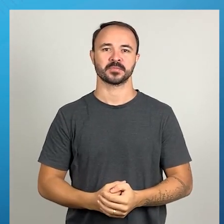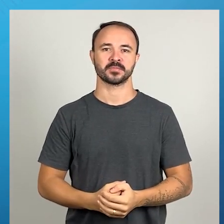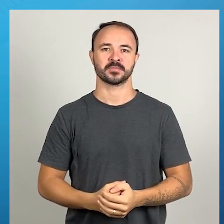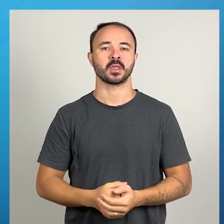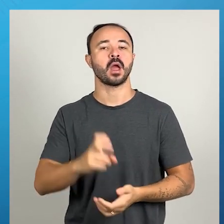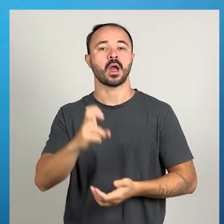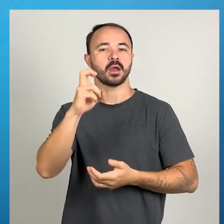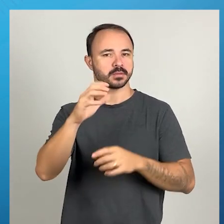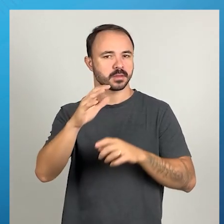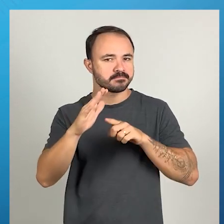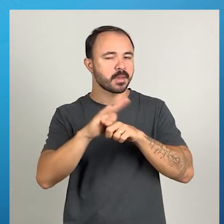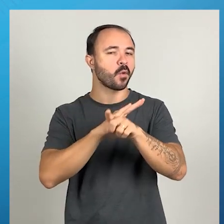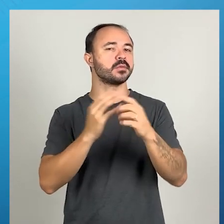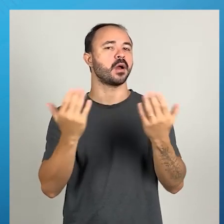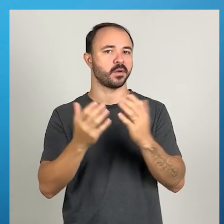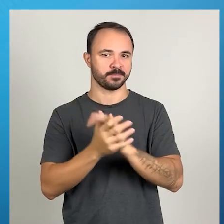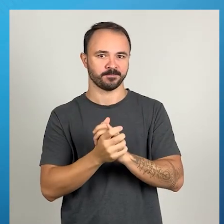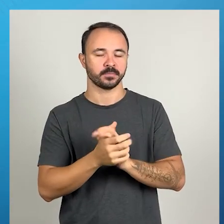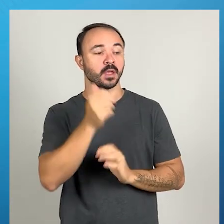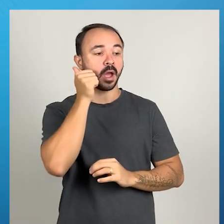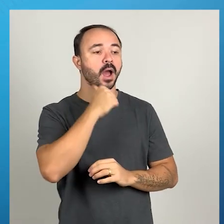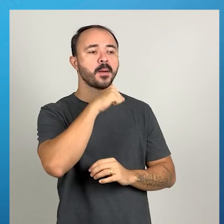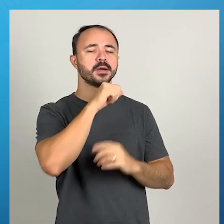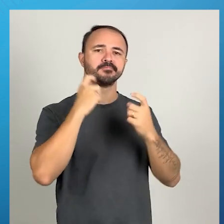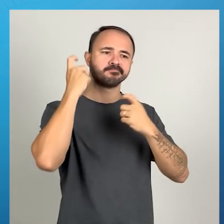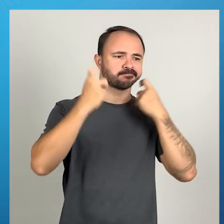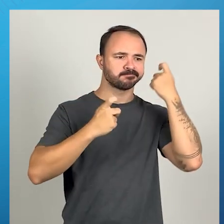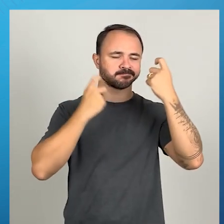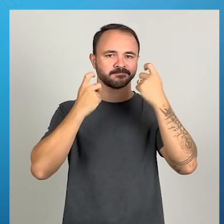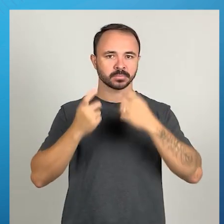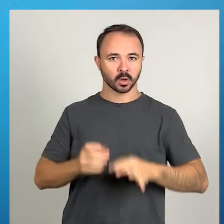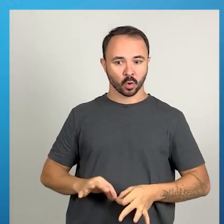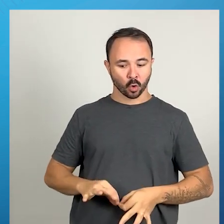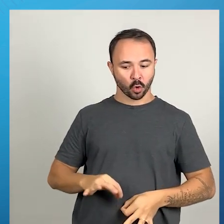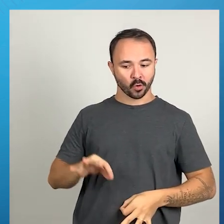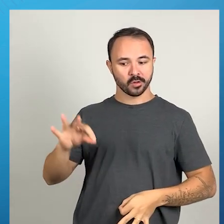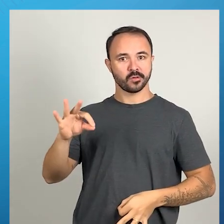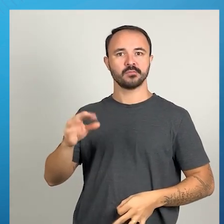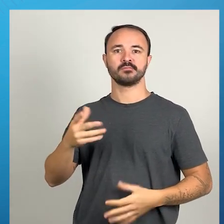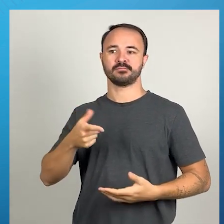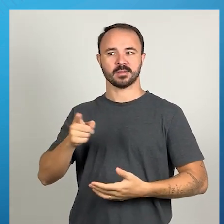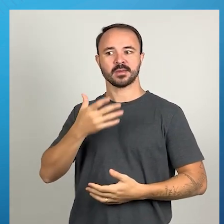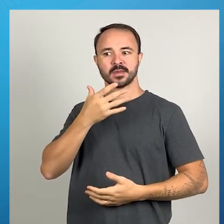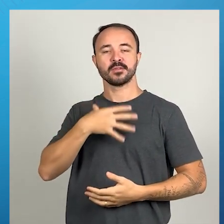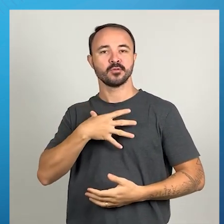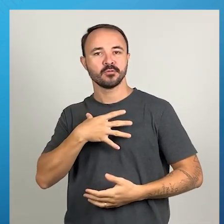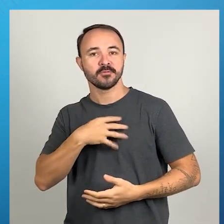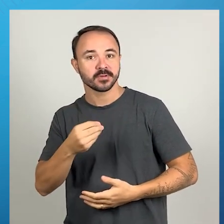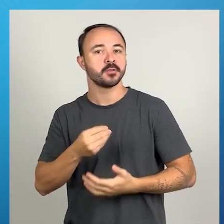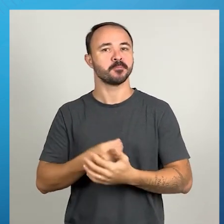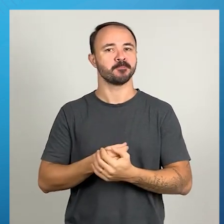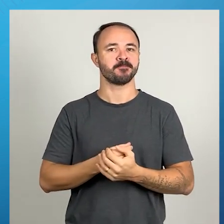Quinta questão. Uma mãe está preocupada com a limpeza do cordão umbilical de seu recém-nascido. Qual das seguintes ações